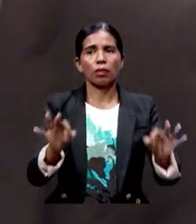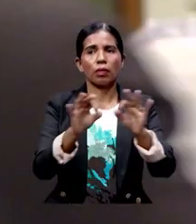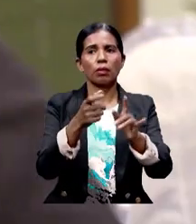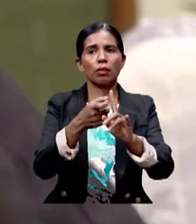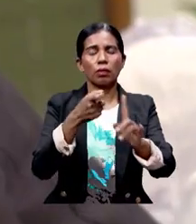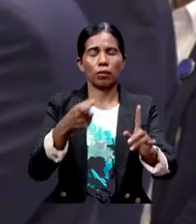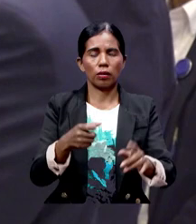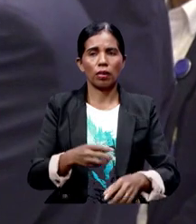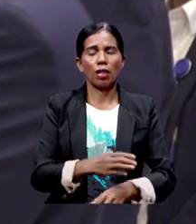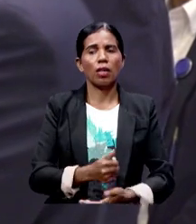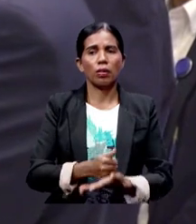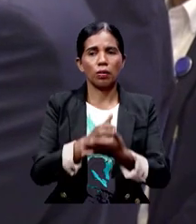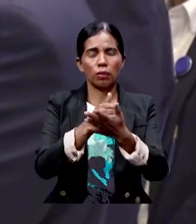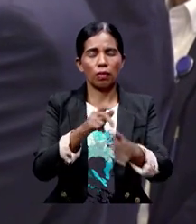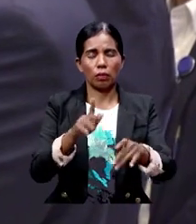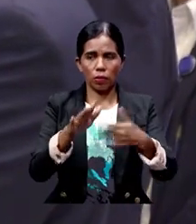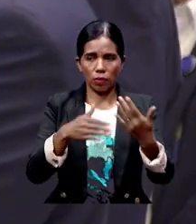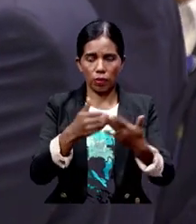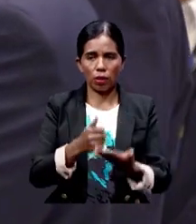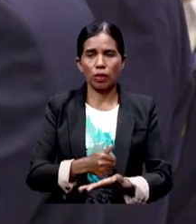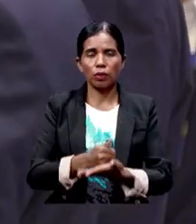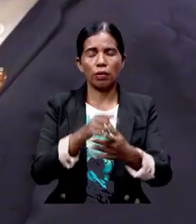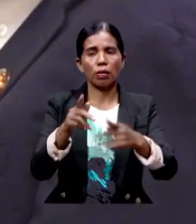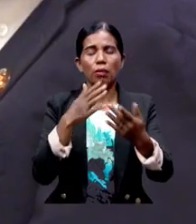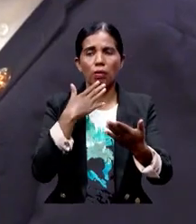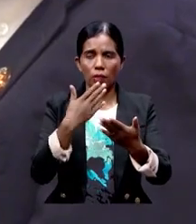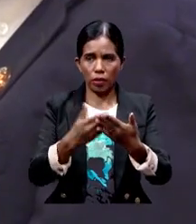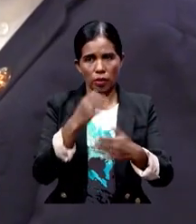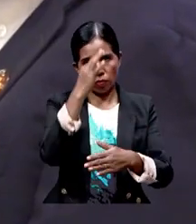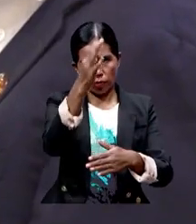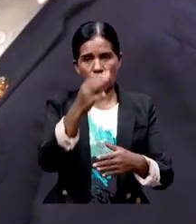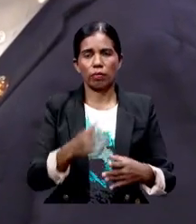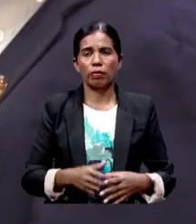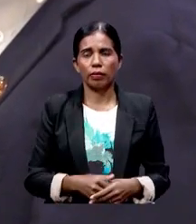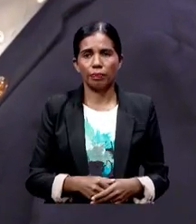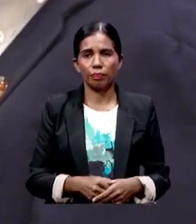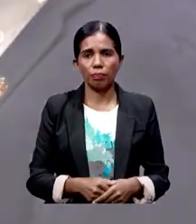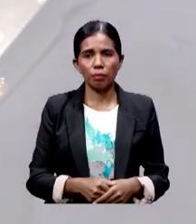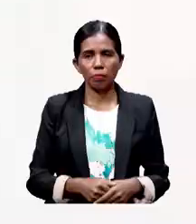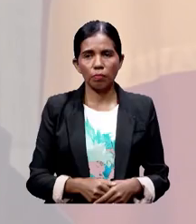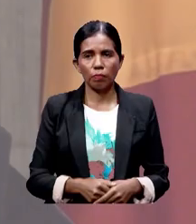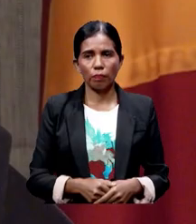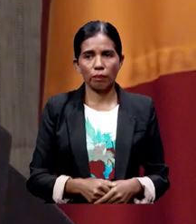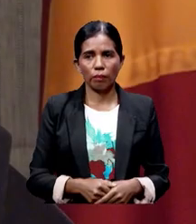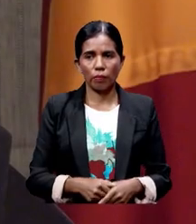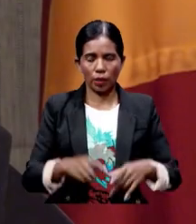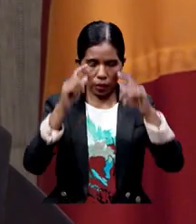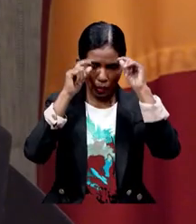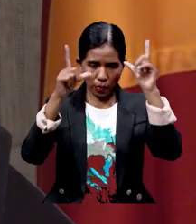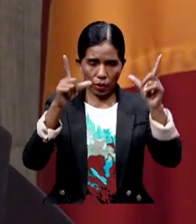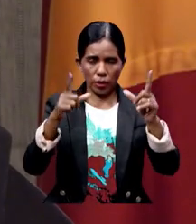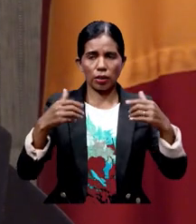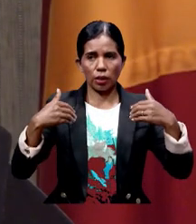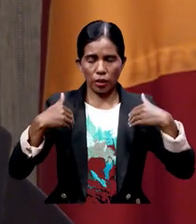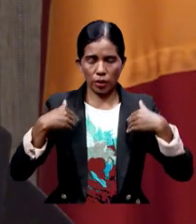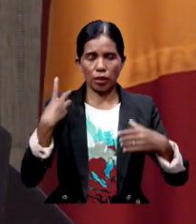capacita a Defensoria Pública Sira, no nebel defende o povo de Acliutan e futuro. Em Timor-Leste, por pelas condições sociais e econômicas do